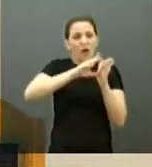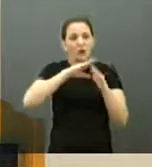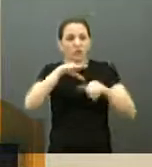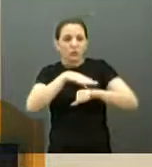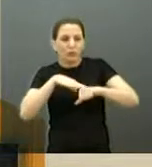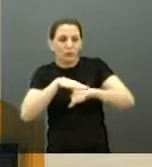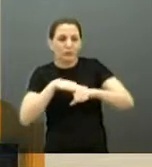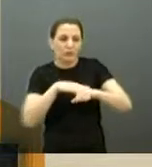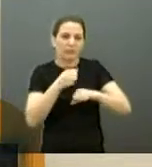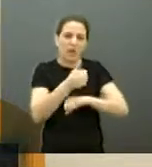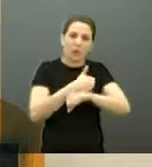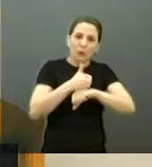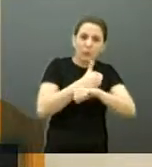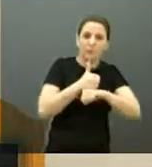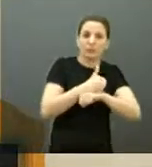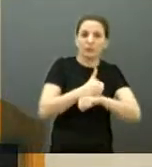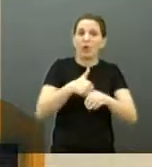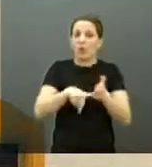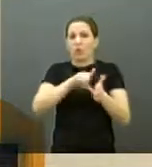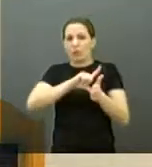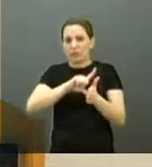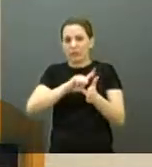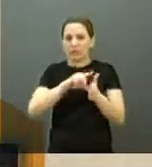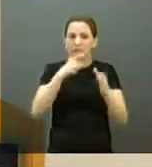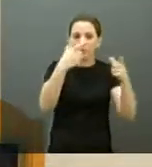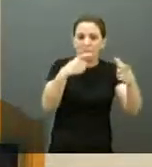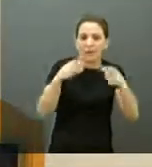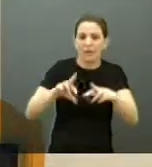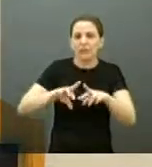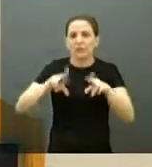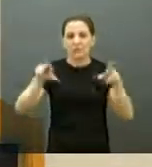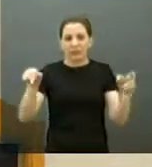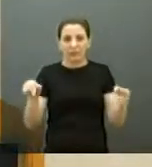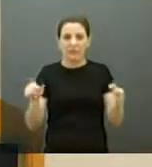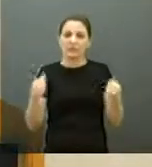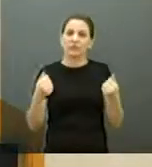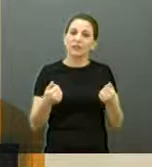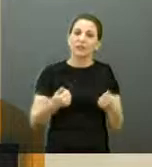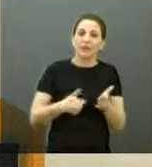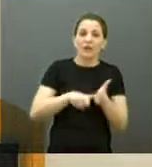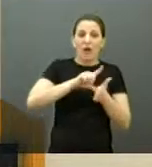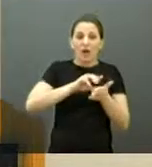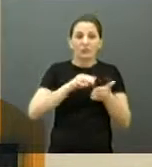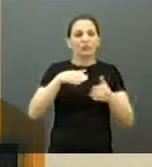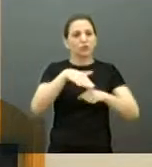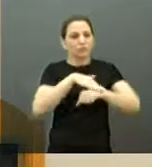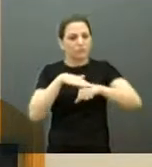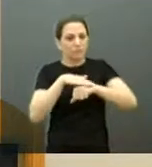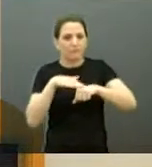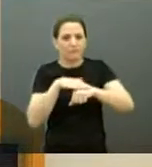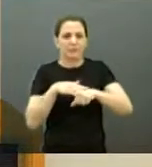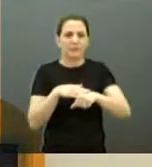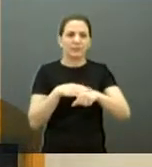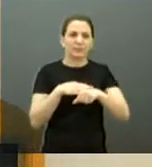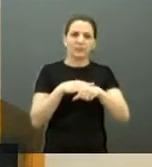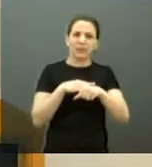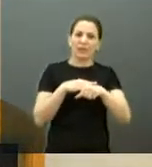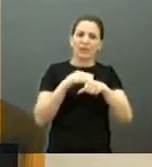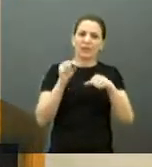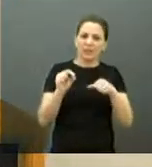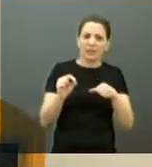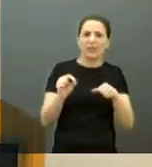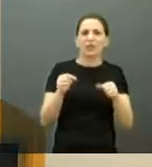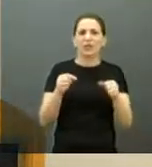sabe que ele está em outros lugares. Fazer isso, a revelia de uma conversa, fazer isso, a revelia de uma conversa, de